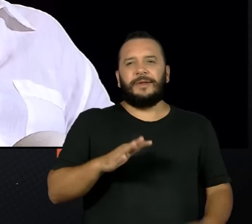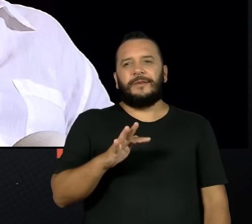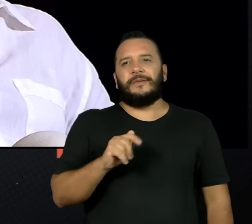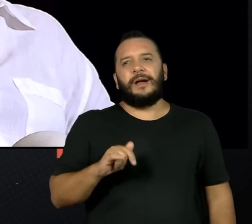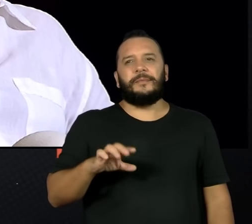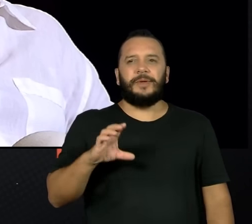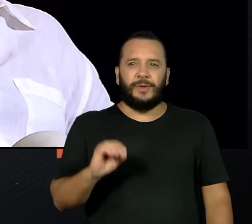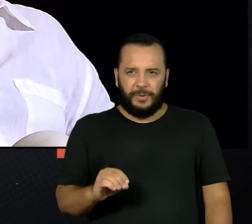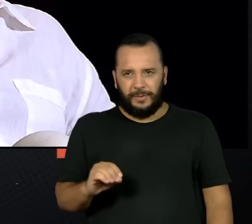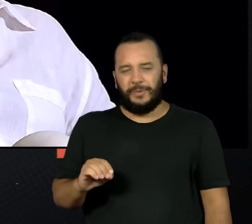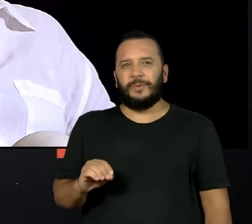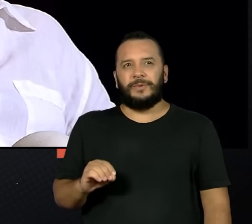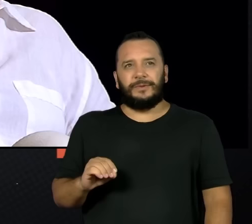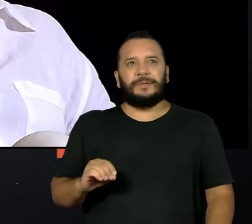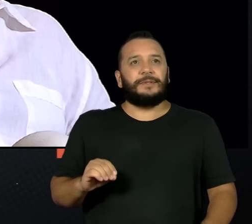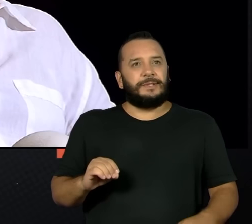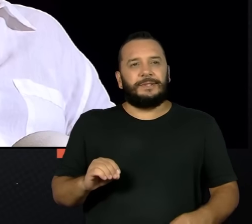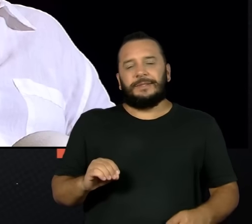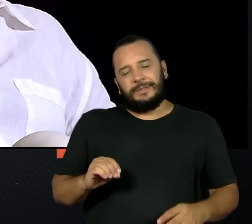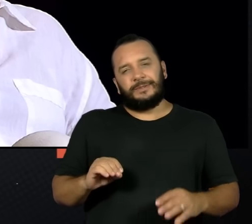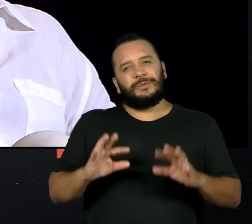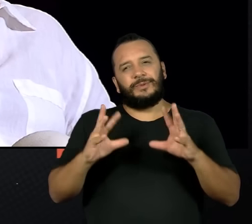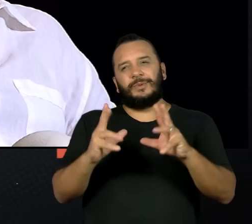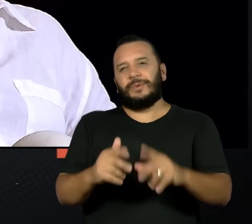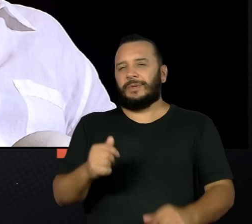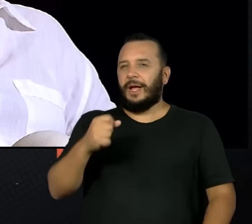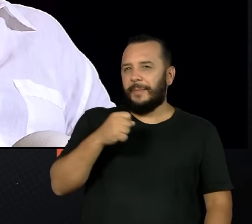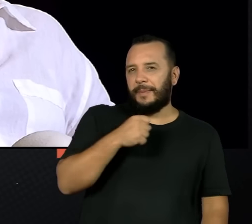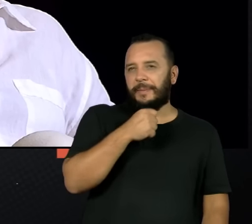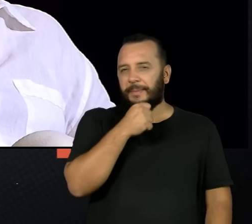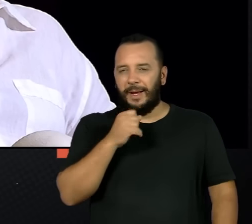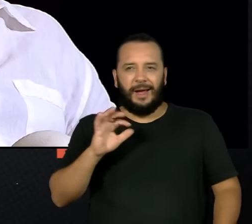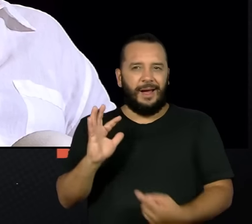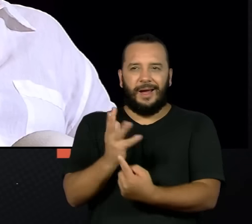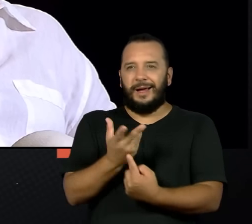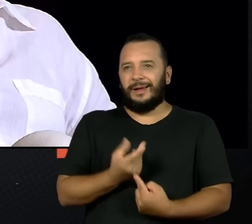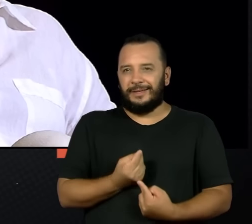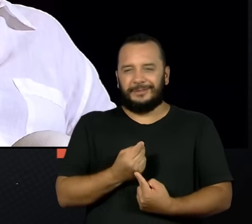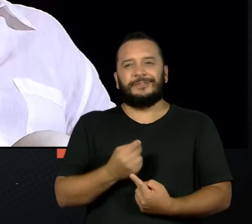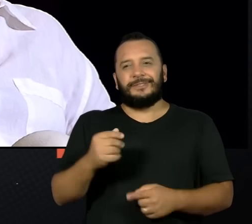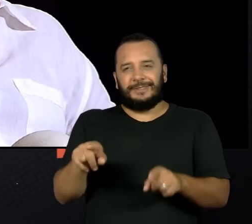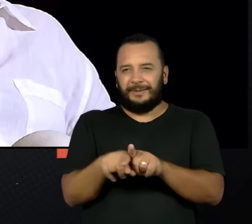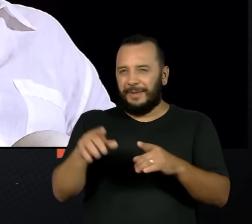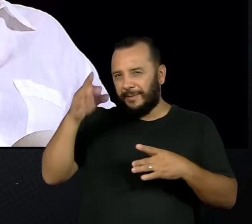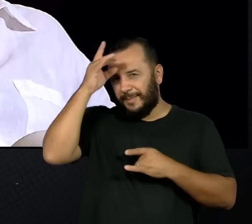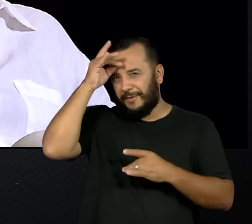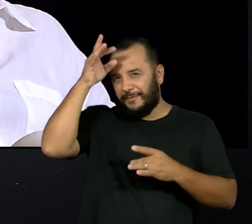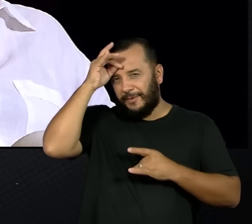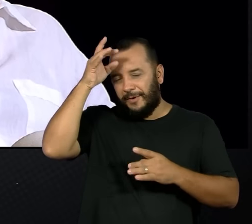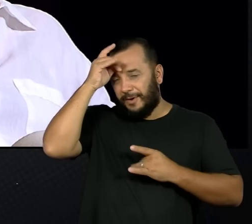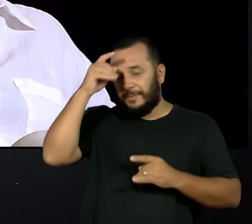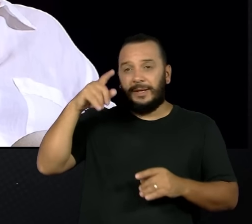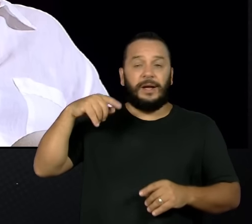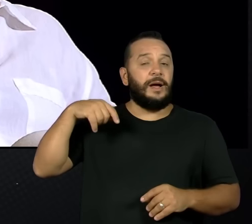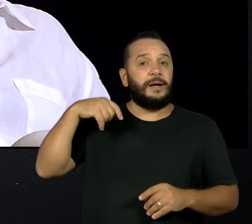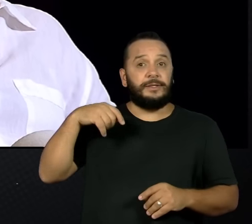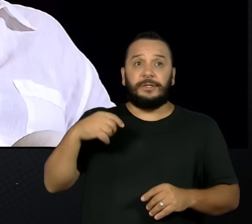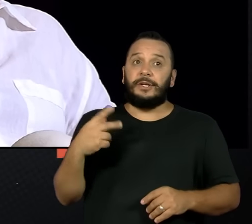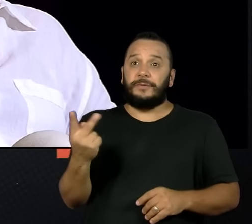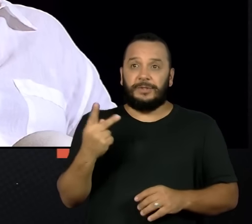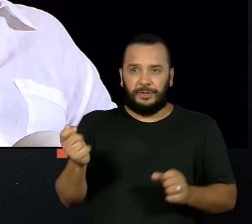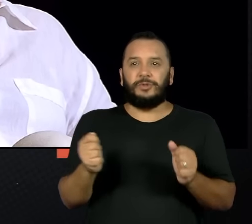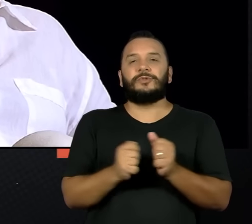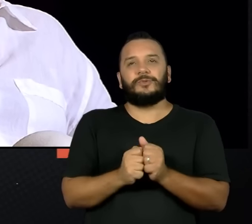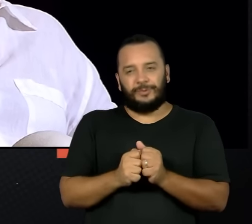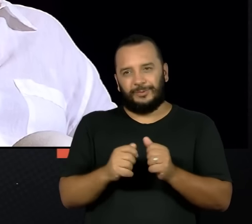Assunção e todo o seu repertório artístico todo o poder da sua interpretação E que juntos formamos Sim meu querido